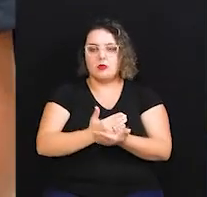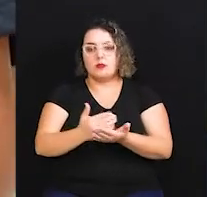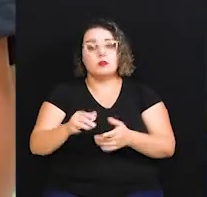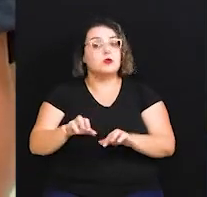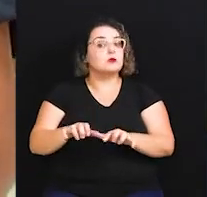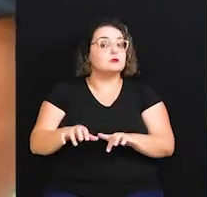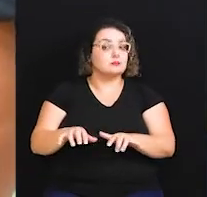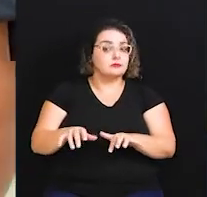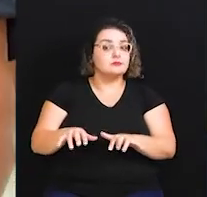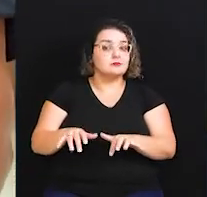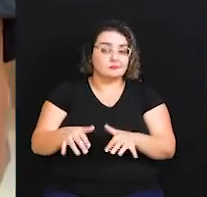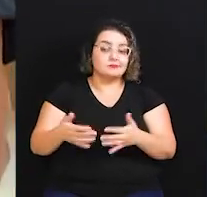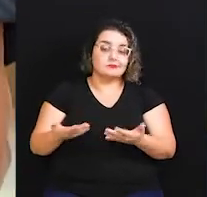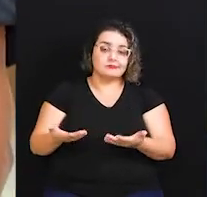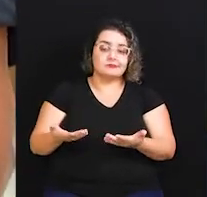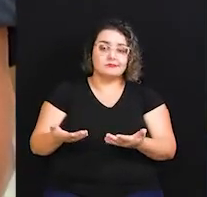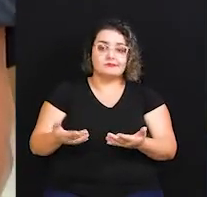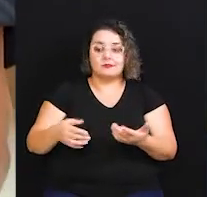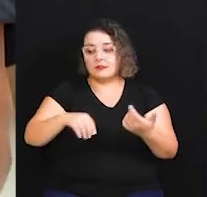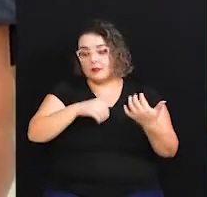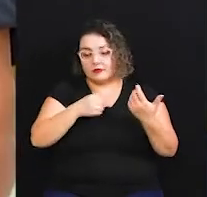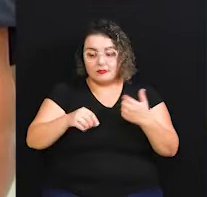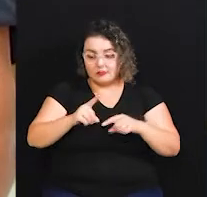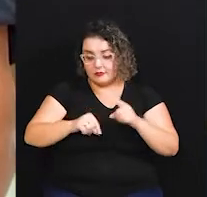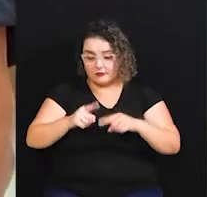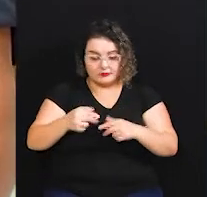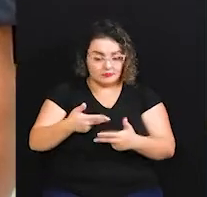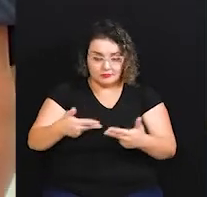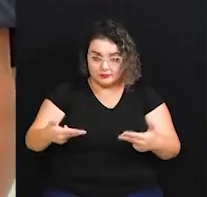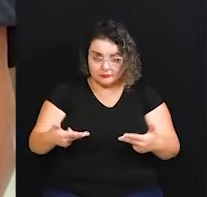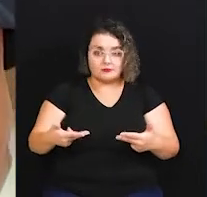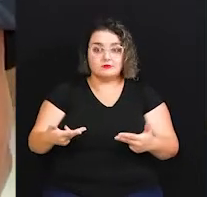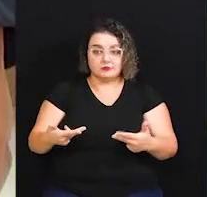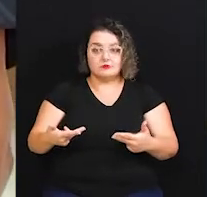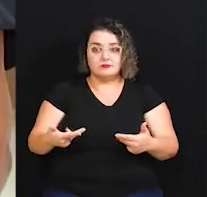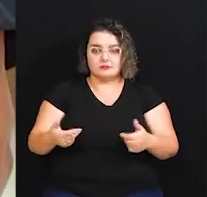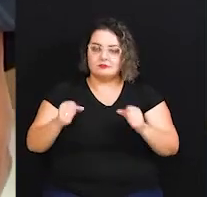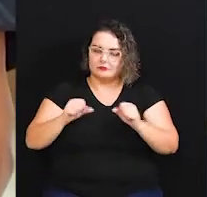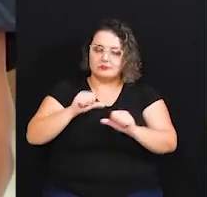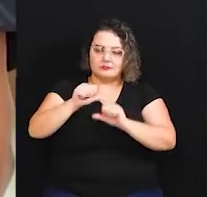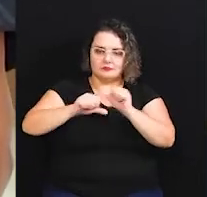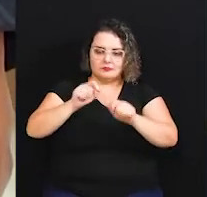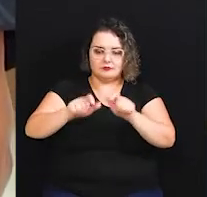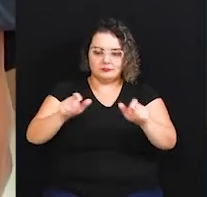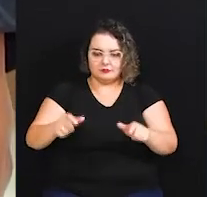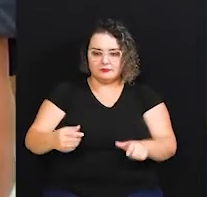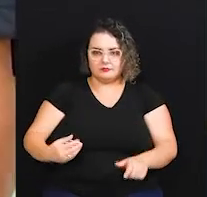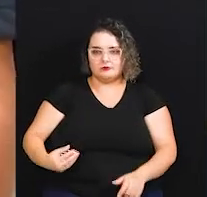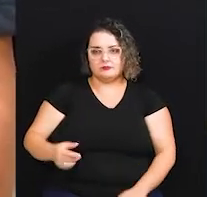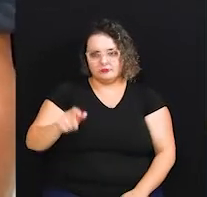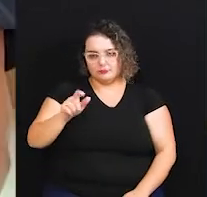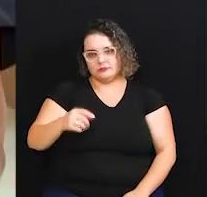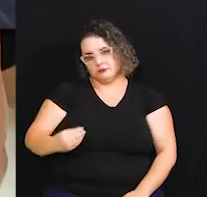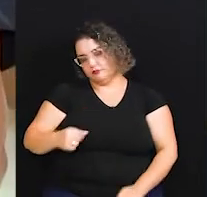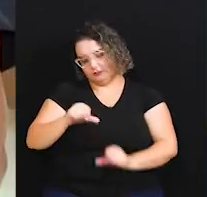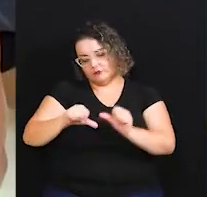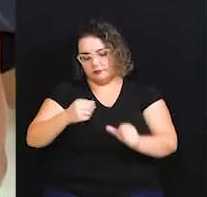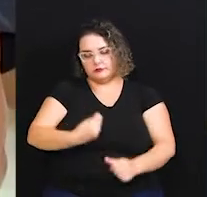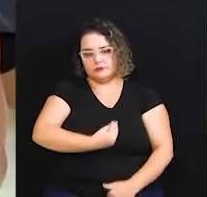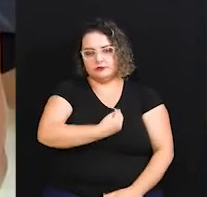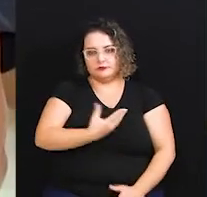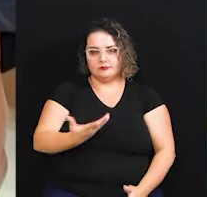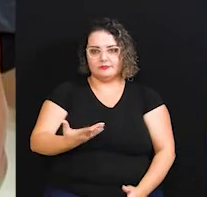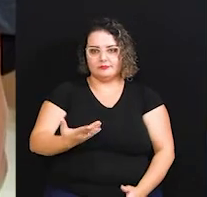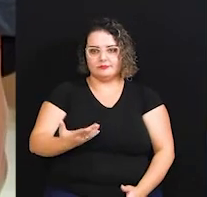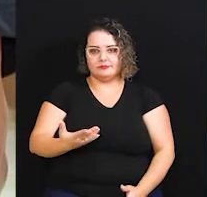transformação começou com um teclado. Então um instrumento musical, acredito que pode sim mudar a vida de alguém, porque eu sou